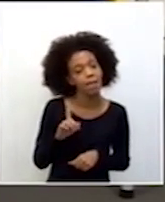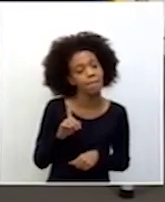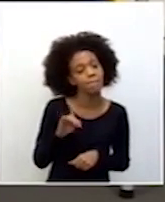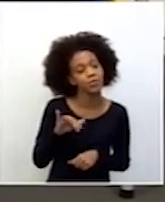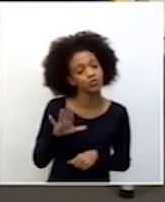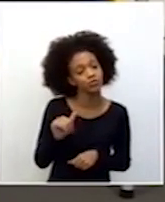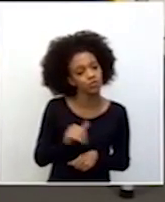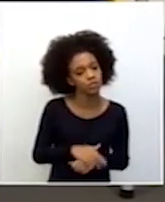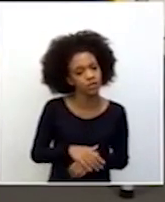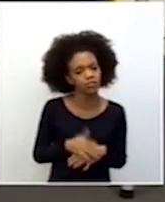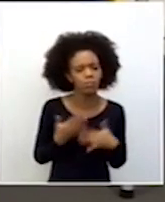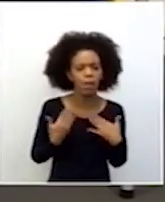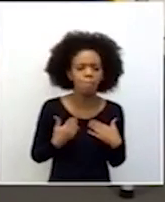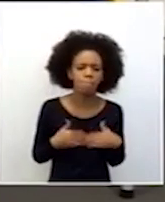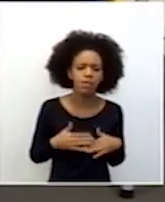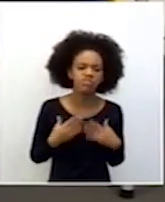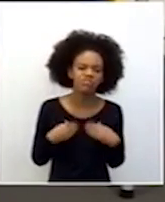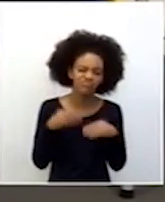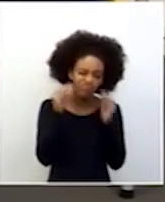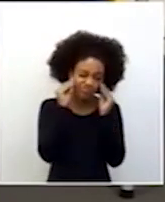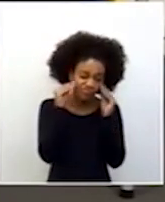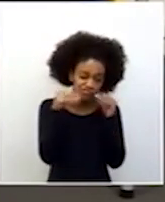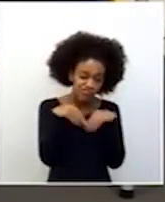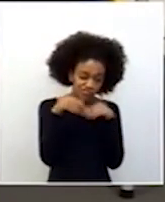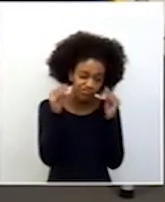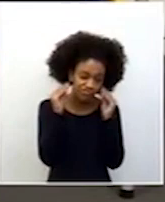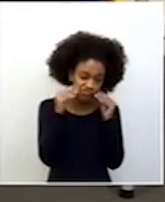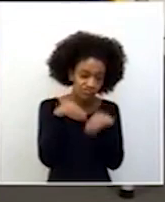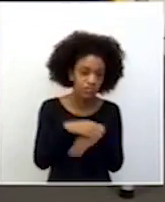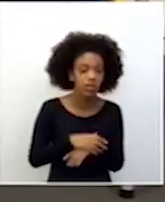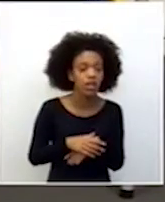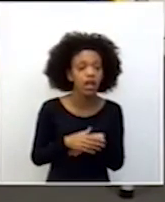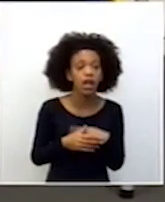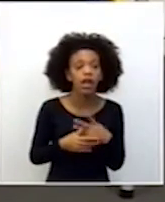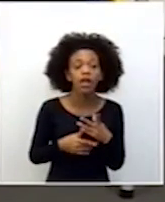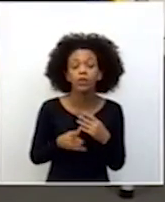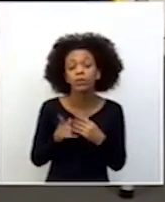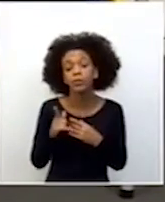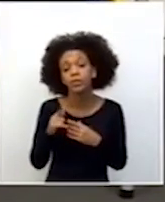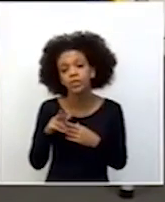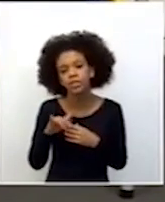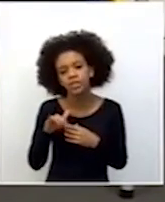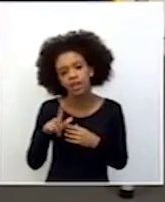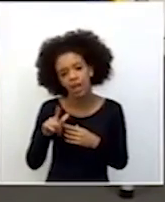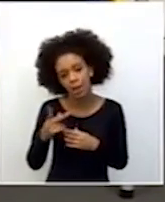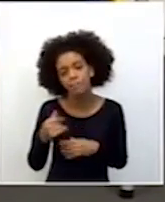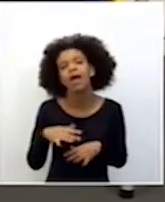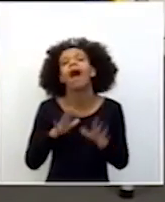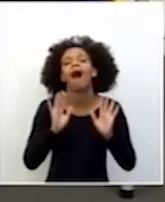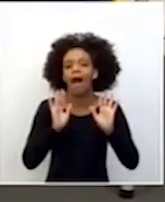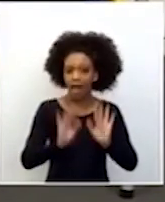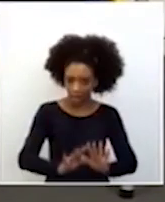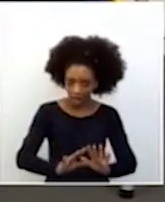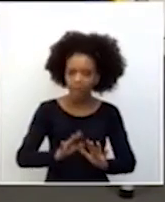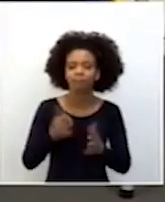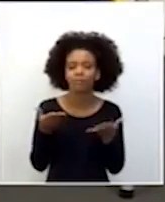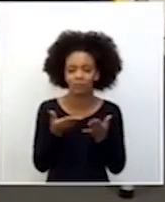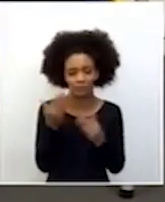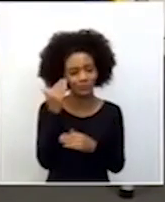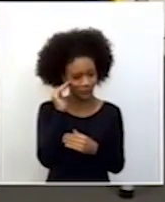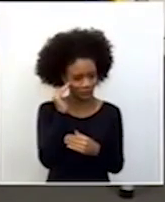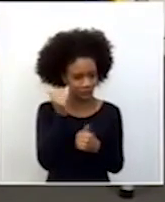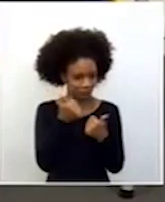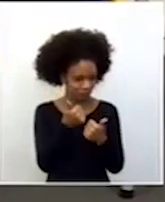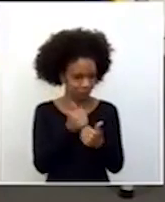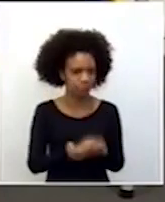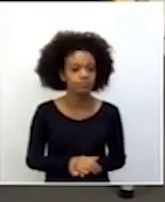Perfeito. Que fossem mansos, preguiçosos, pacatos. E o Guilherme, após a sua explicação, ele colocou, agora consegui entender. É isso